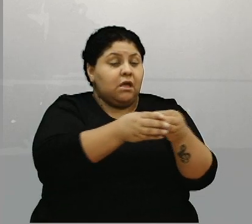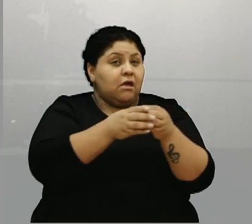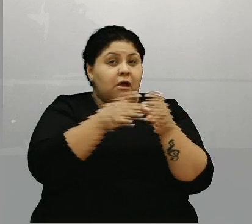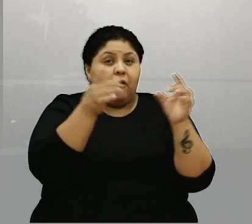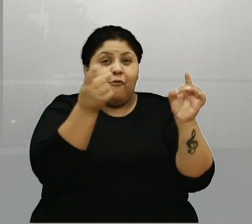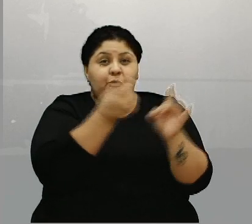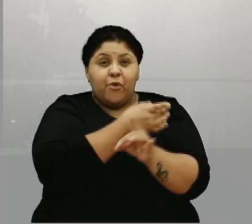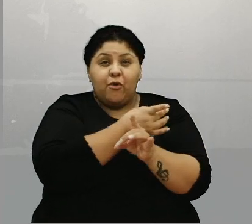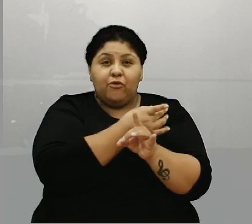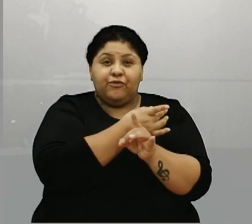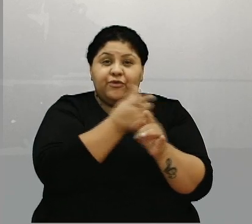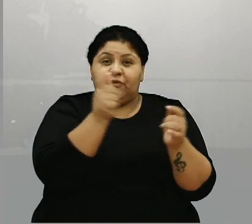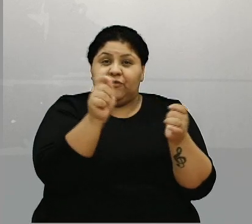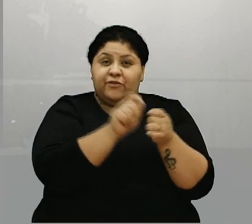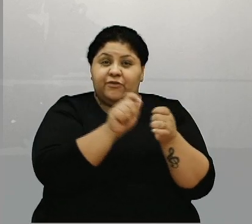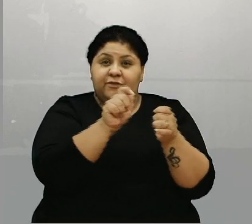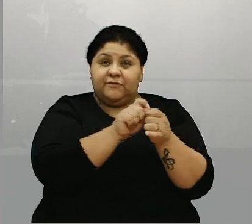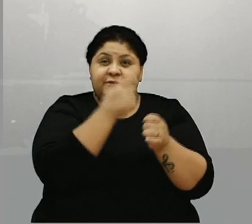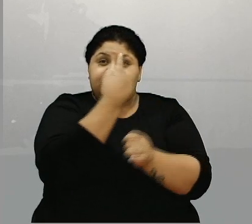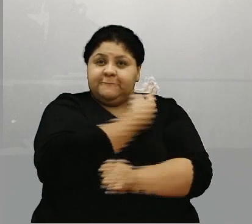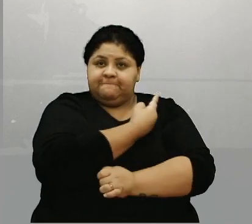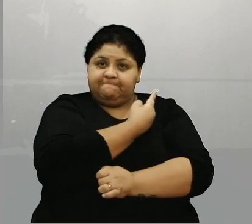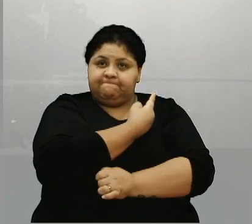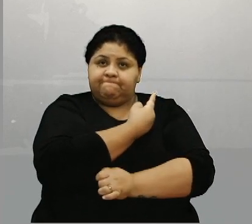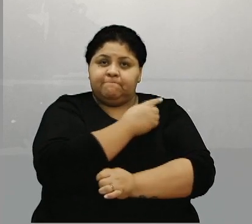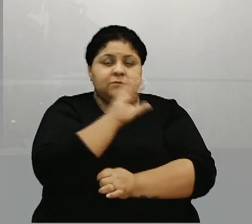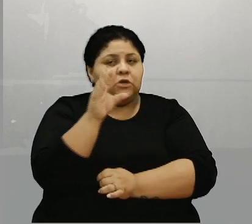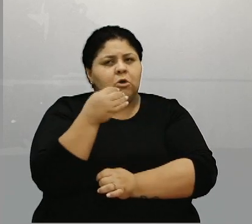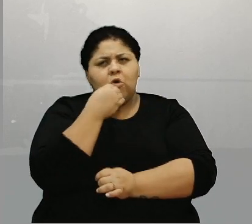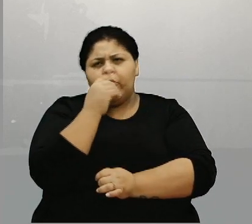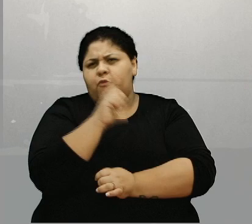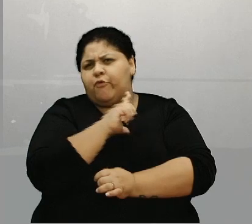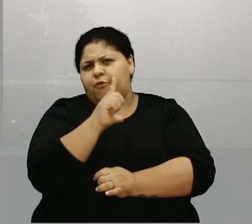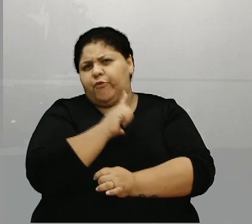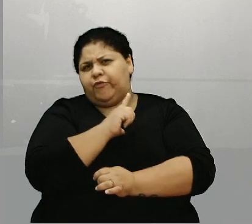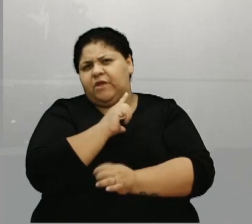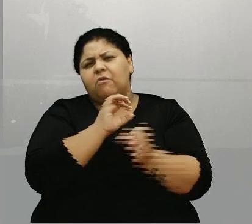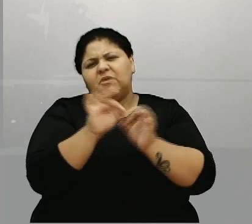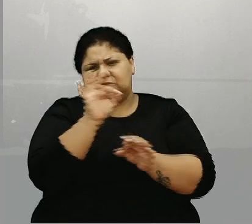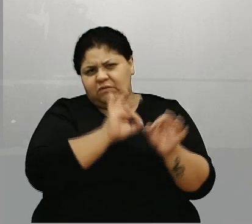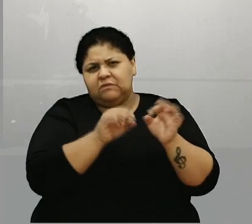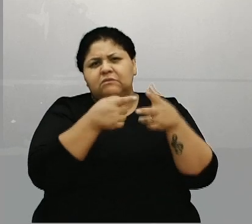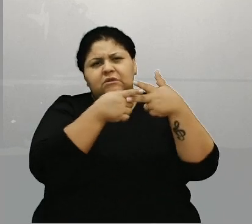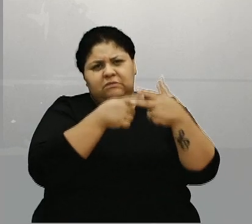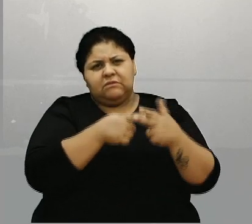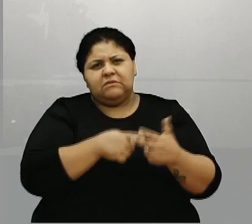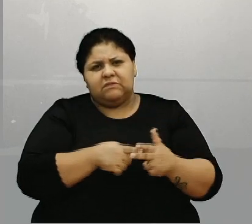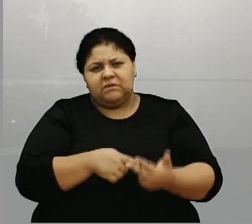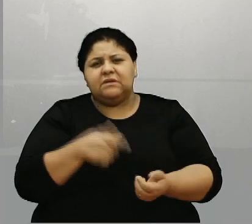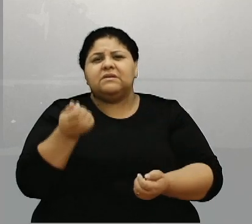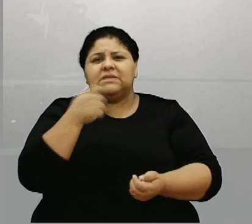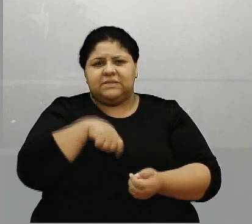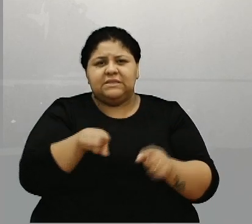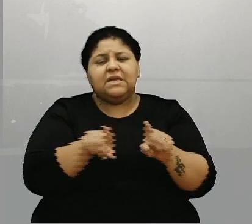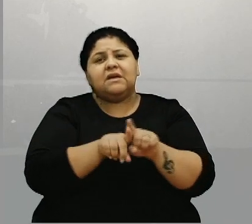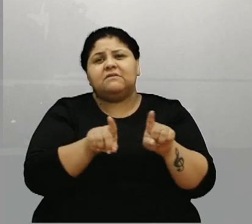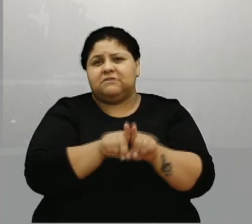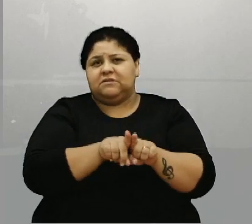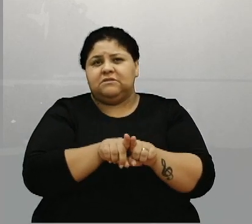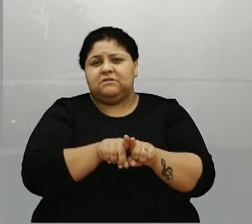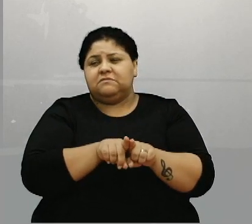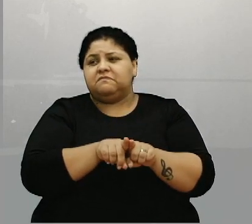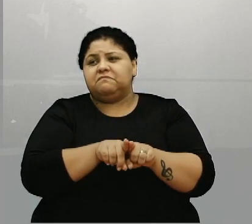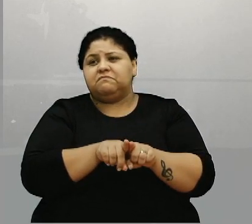preparadas quando fizeram esta pavimentação. E claro, existe aí alguns reparos que também serão necessários na via, não são